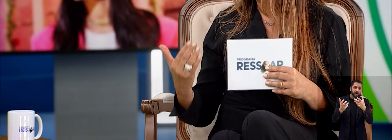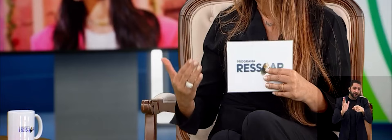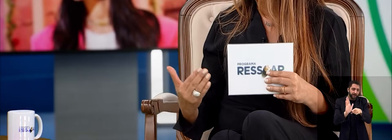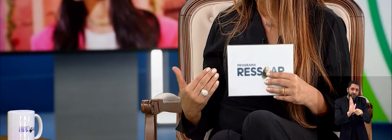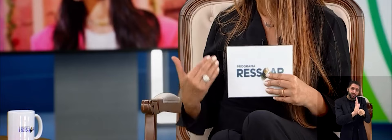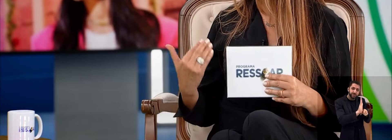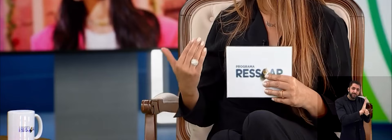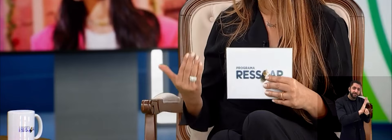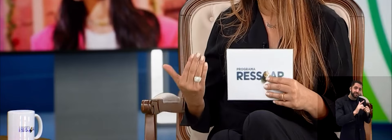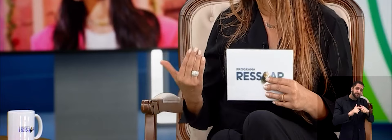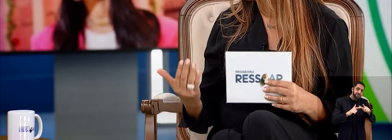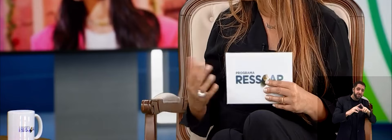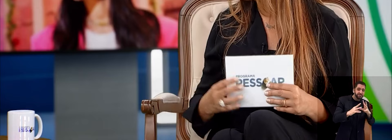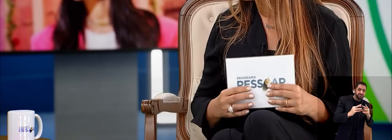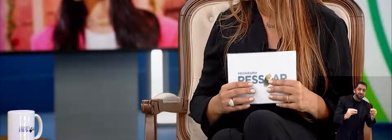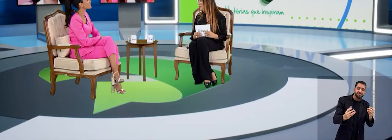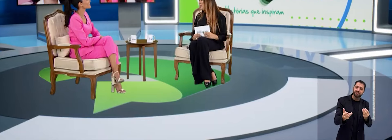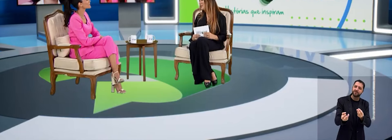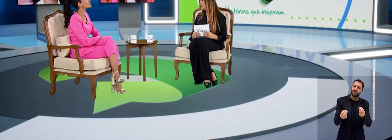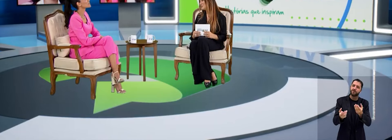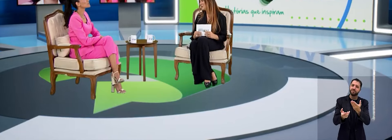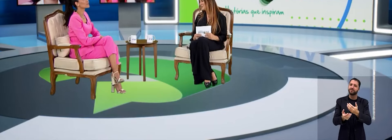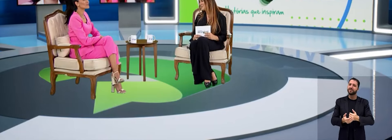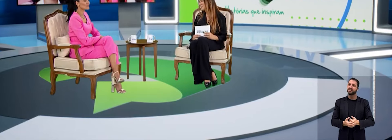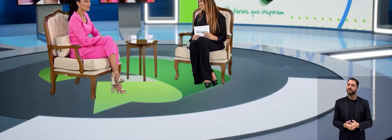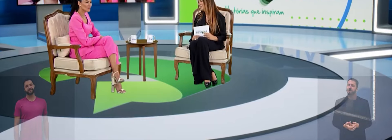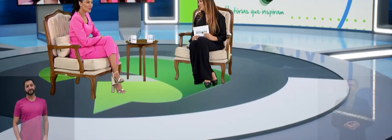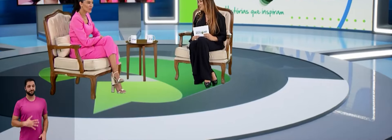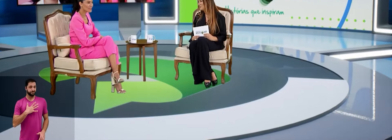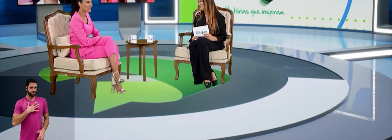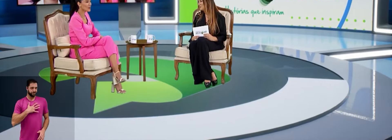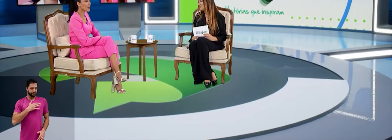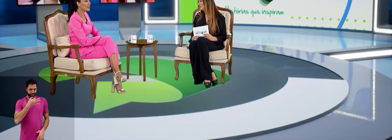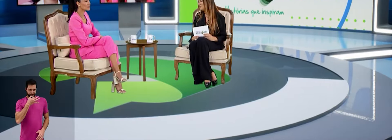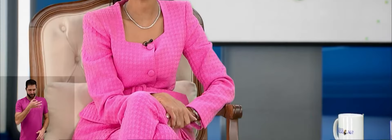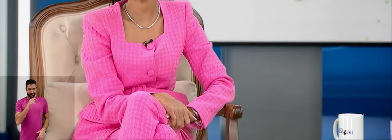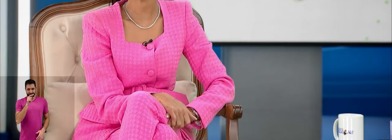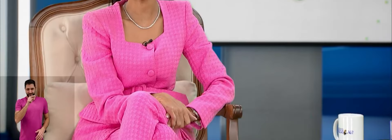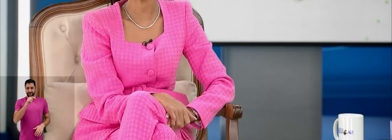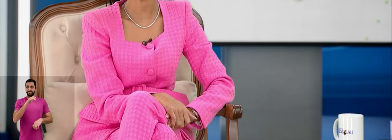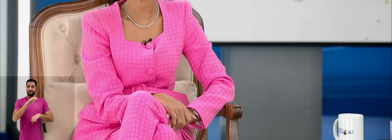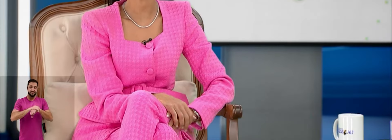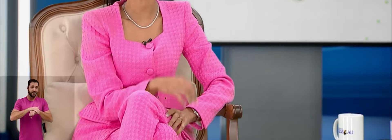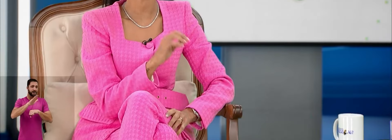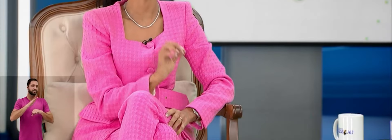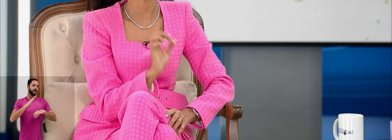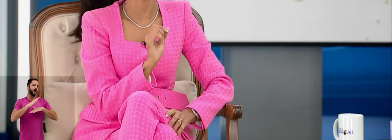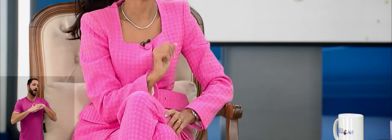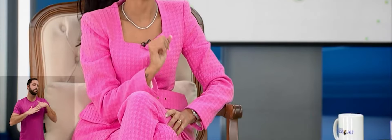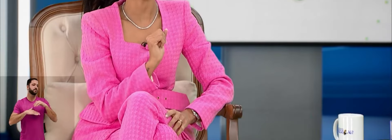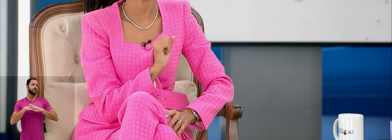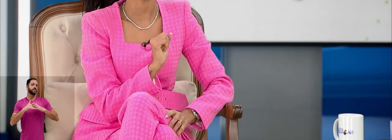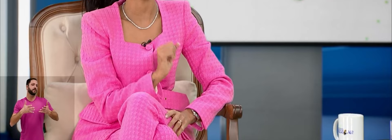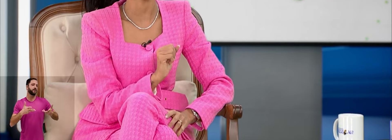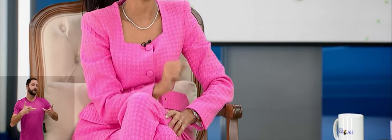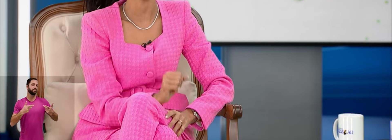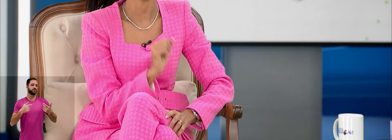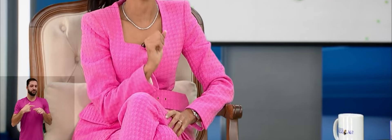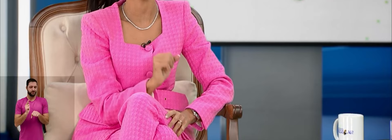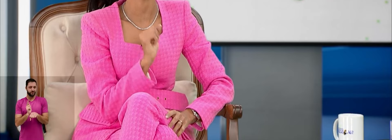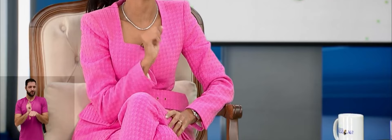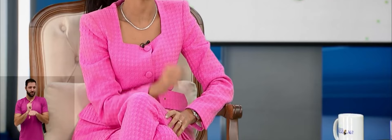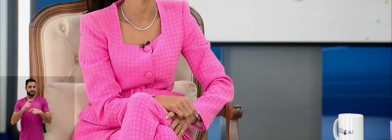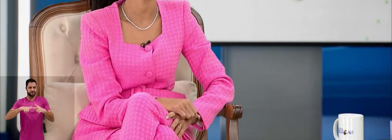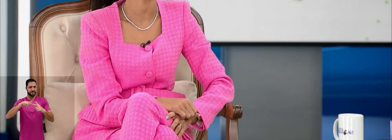Você continua querendo resolver um problema? Como é que é isso para você? Nossa, eu acho que essa é uma das maiores habilidades de um